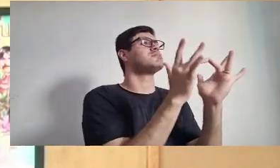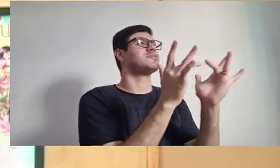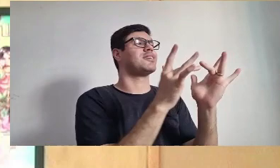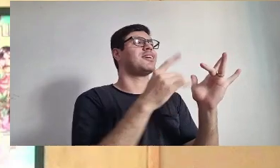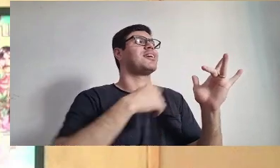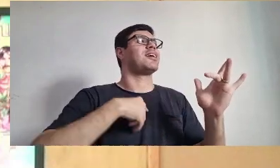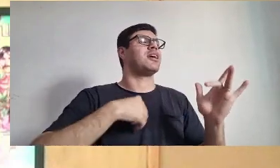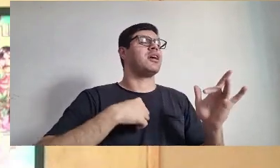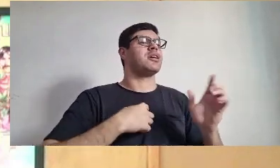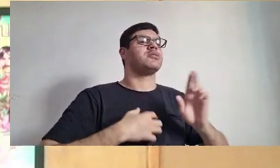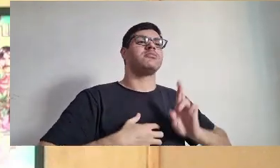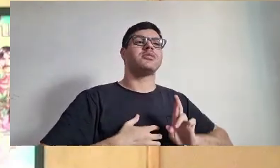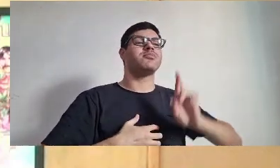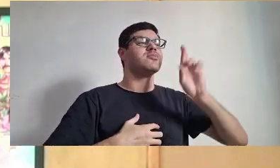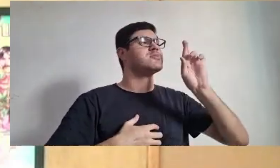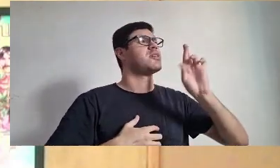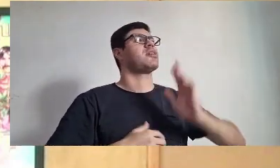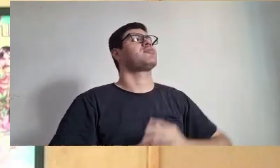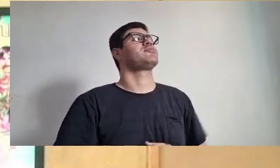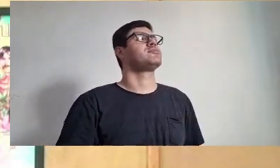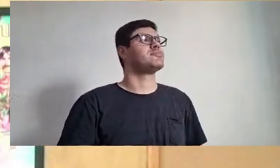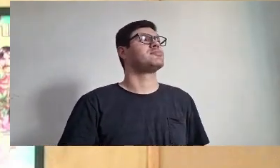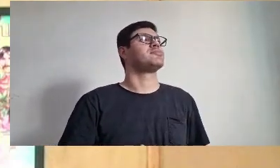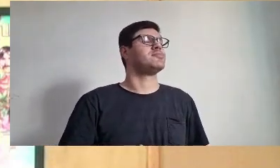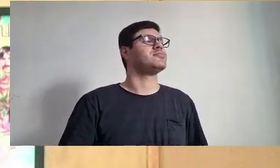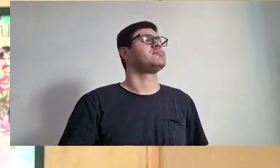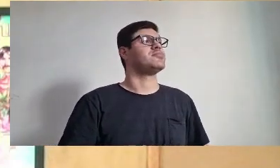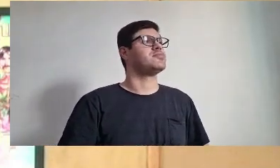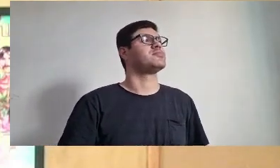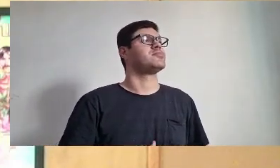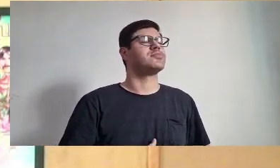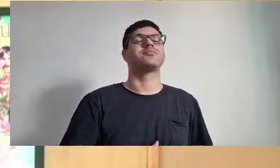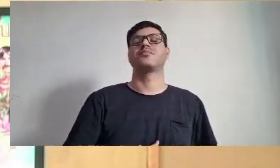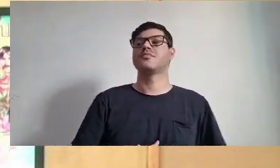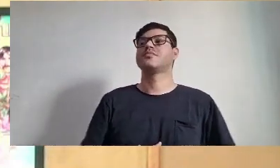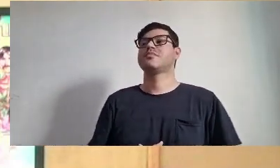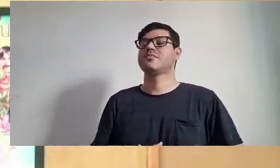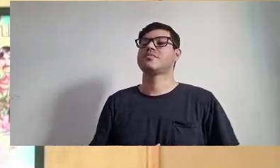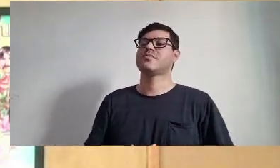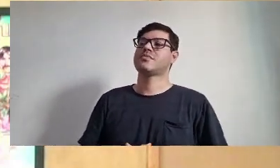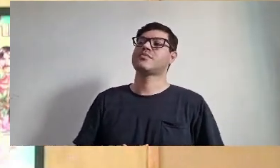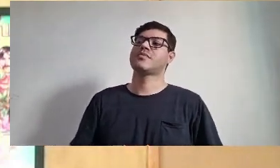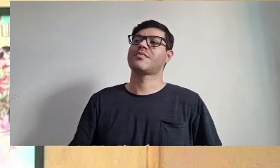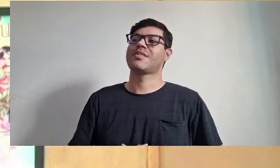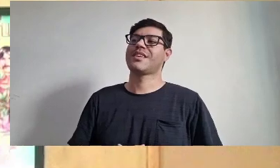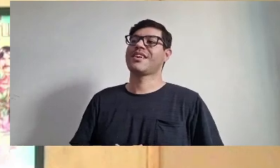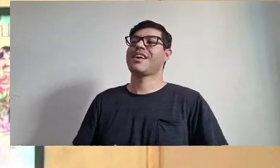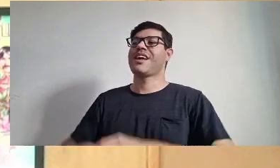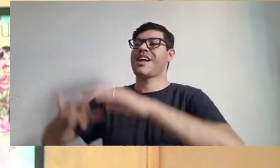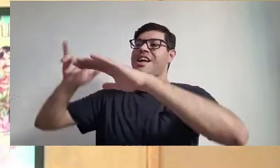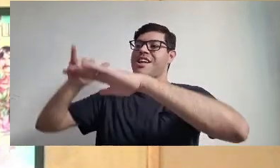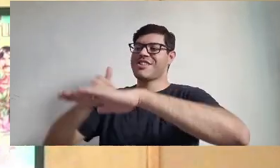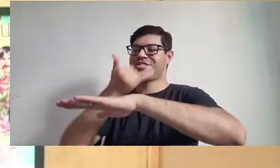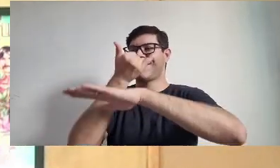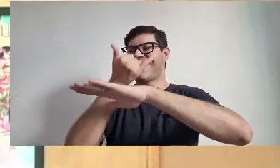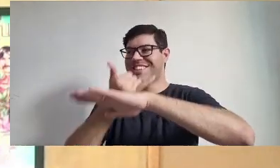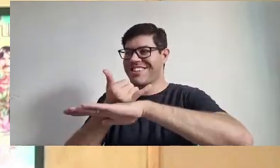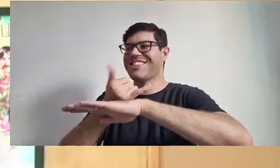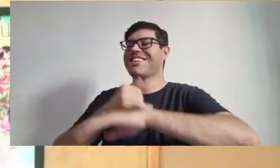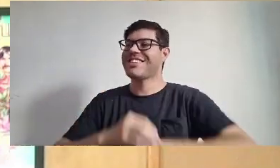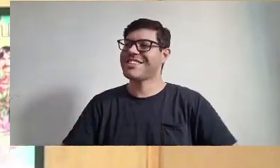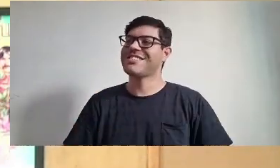cabeça, nada Tudo centraliza lá, né? centraliza. Esse boné de Jerusalém? Eu ganhei